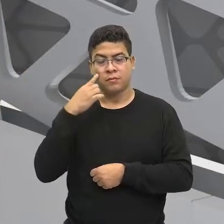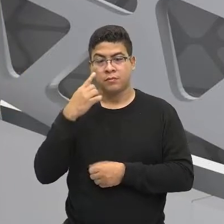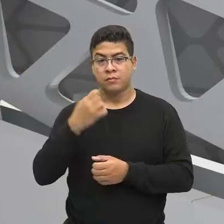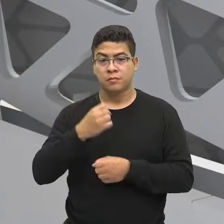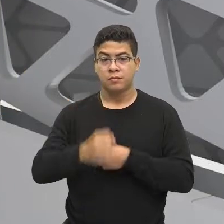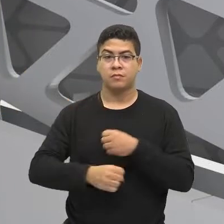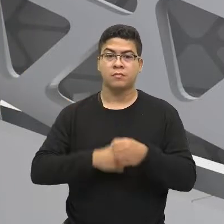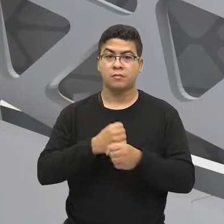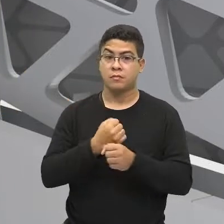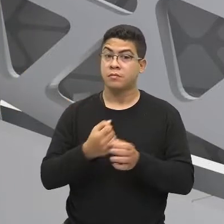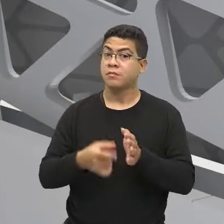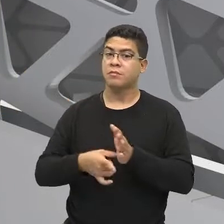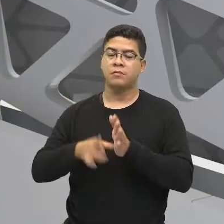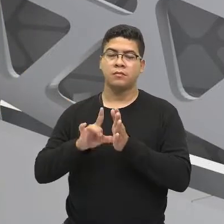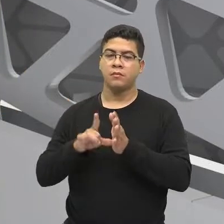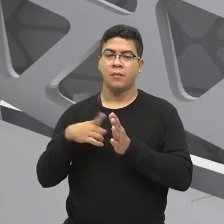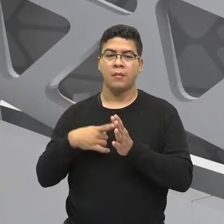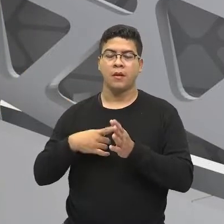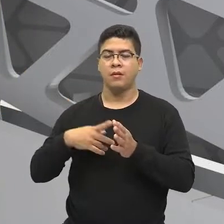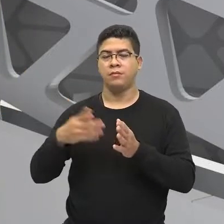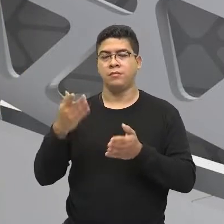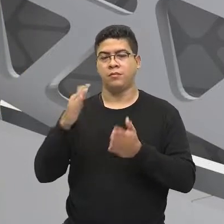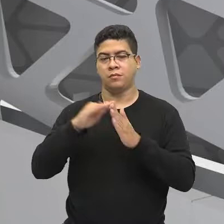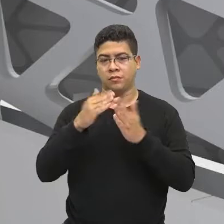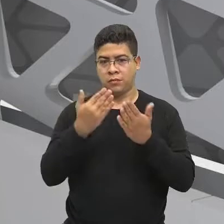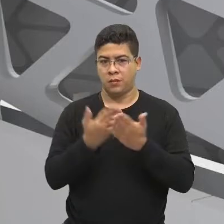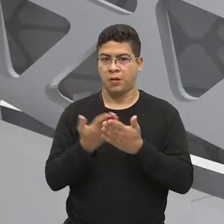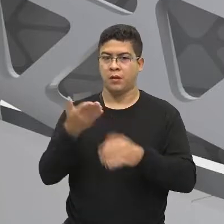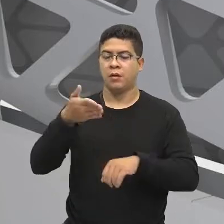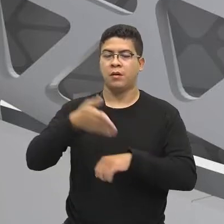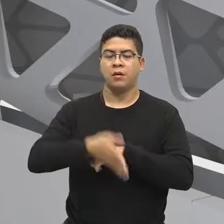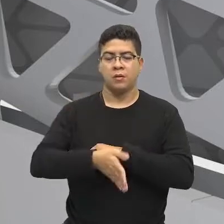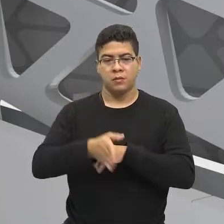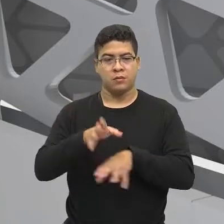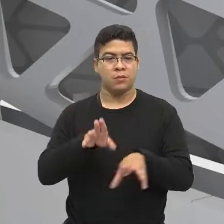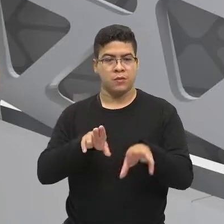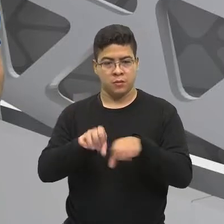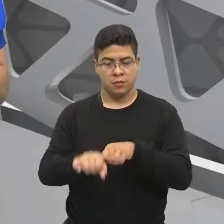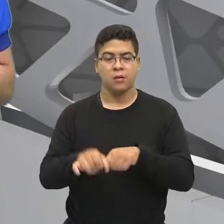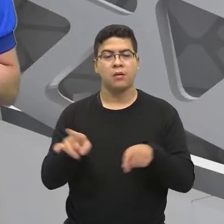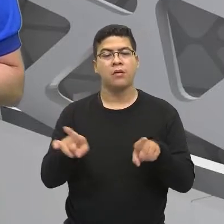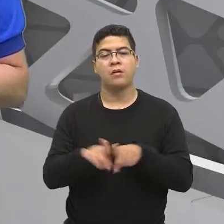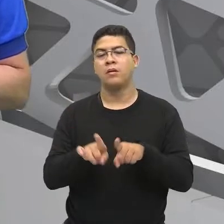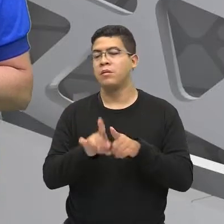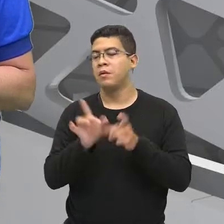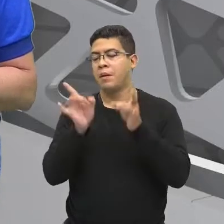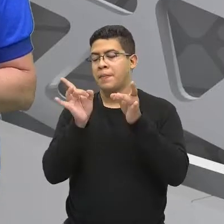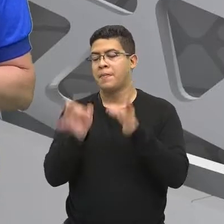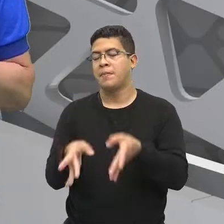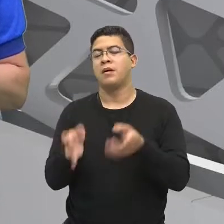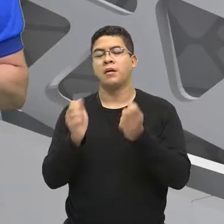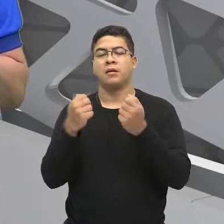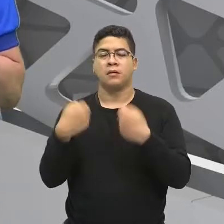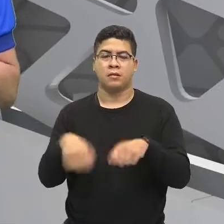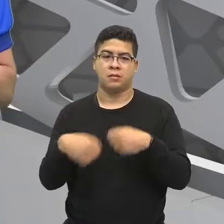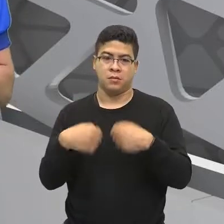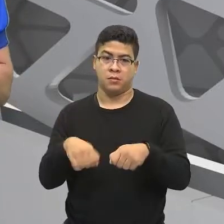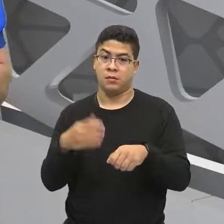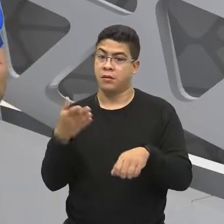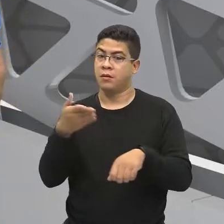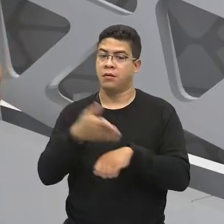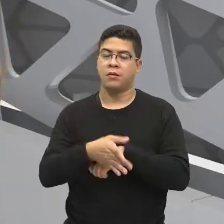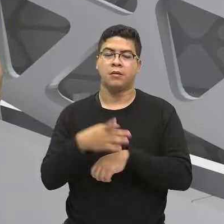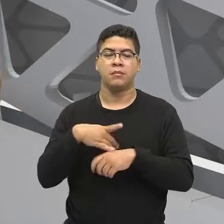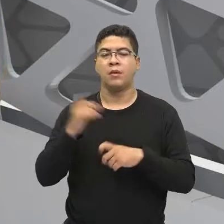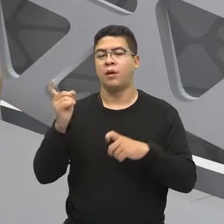estudos na Escola Politécnica de São Paulo, teve de abandonar o curso e dedicar-se ao tratamento de